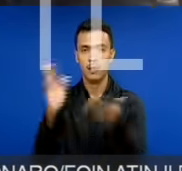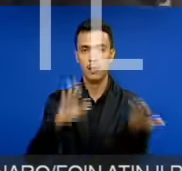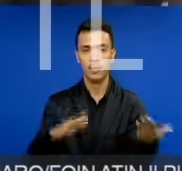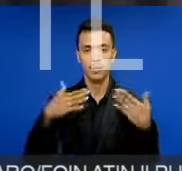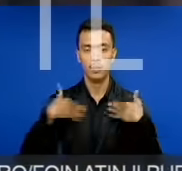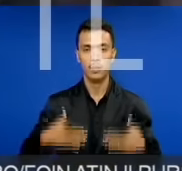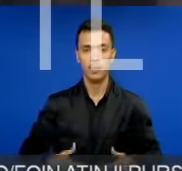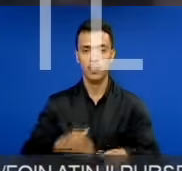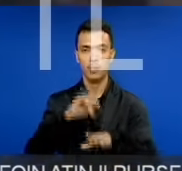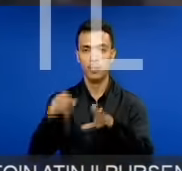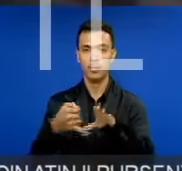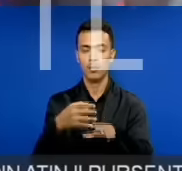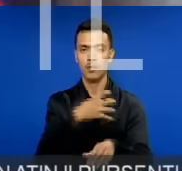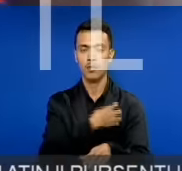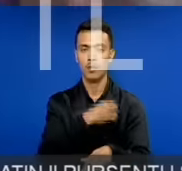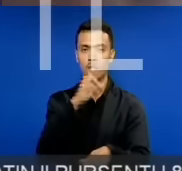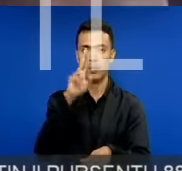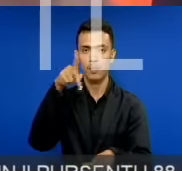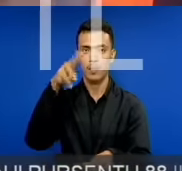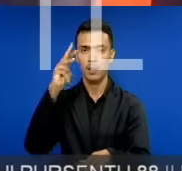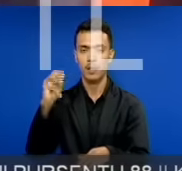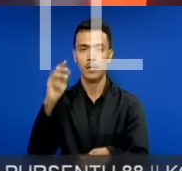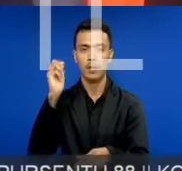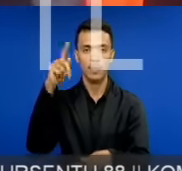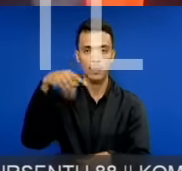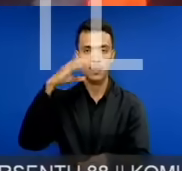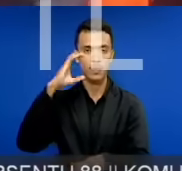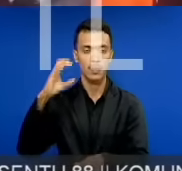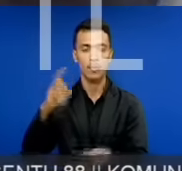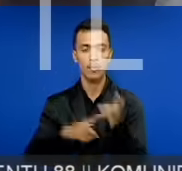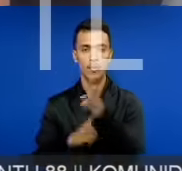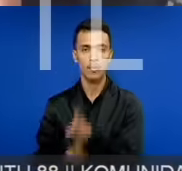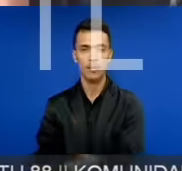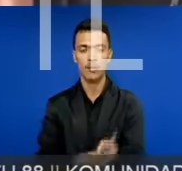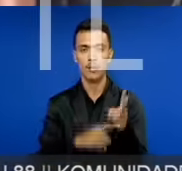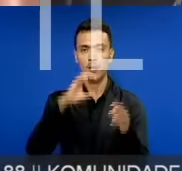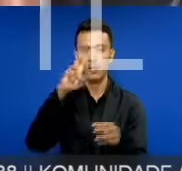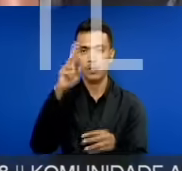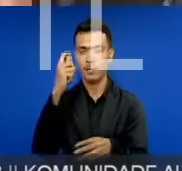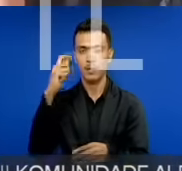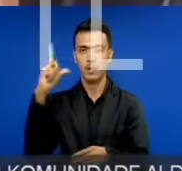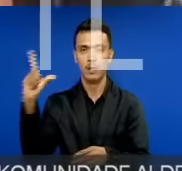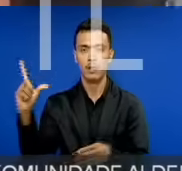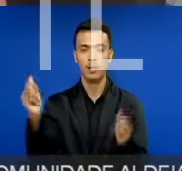composto husi unidade polícia marítima, autoridade de proteção civil, bombeiros, Cruz Vermelha